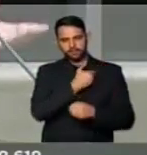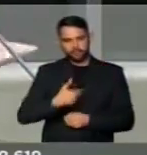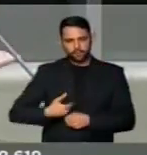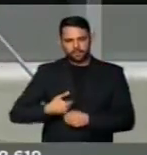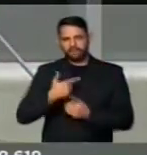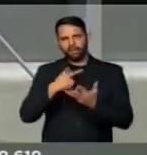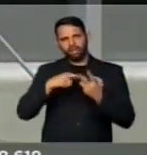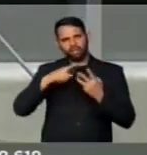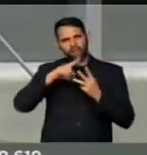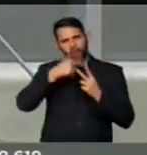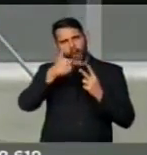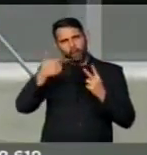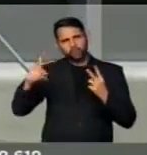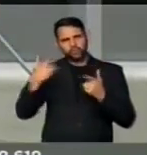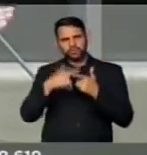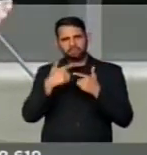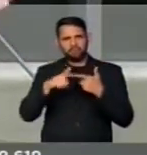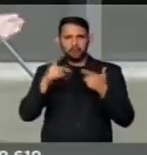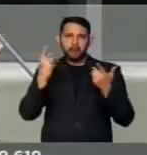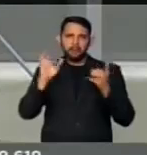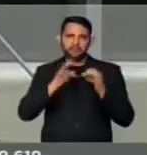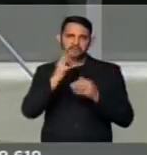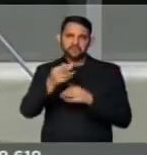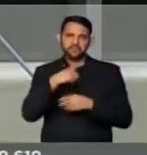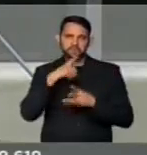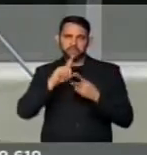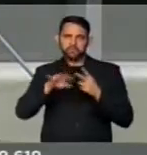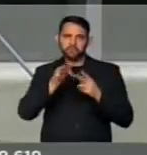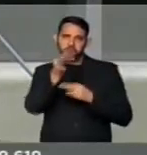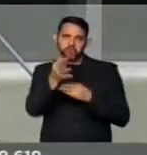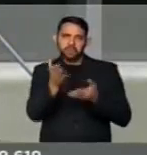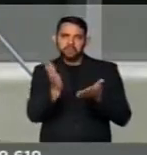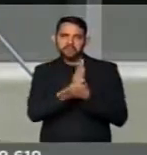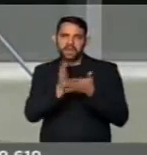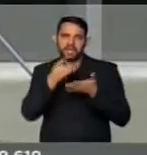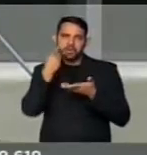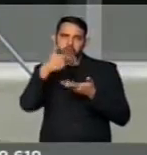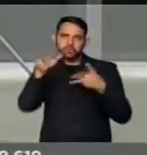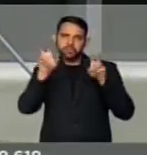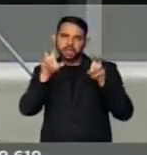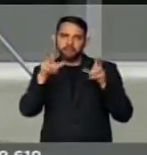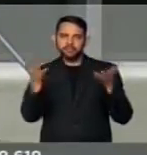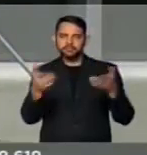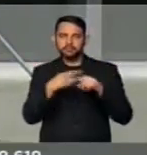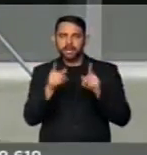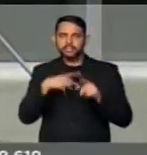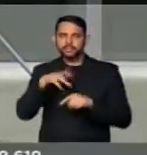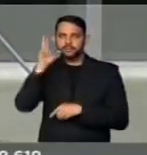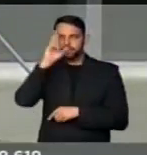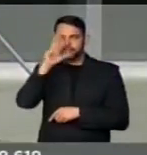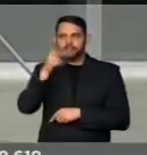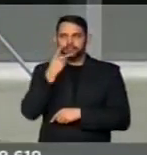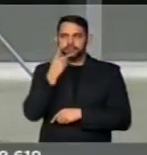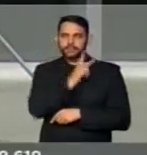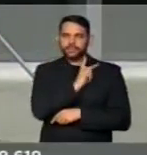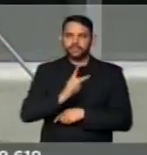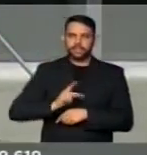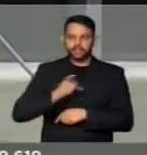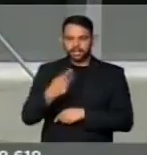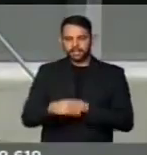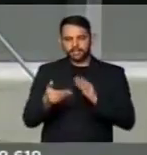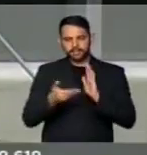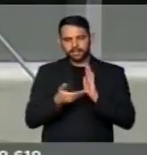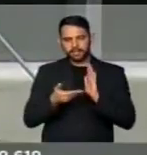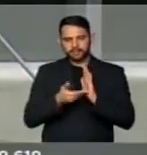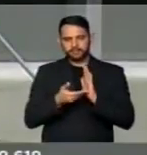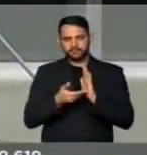tantos outros. Posteriormente eu falarei sobre outros temas aqui. Queria dizer, senhor presidente, que aqui nessa